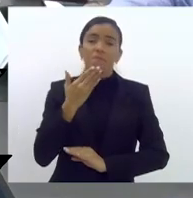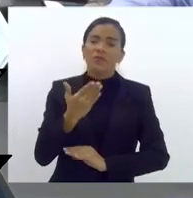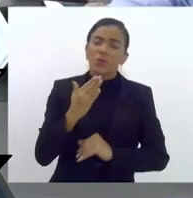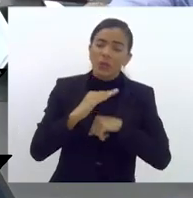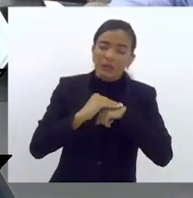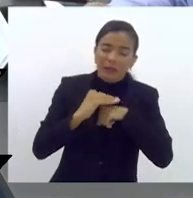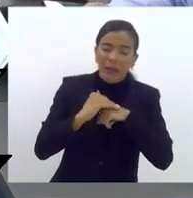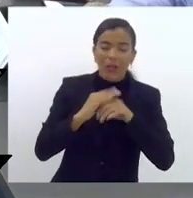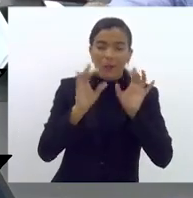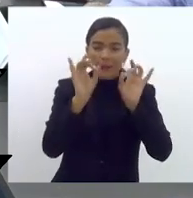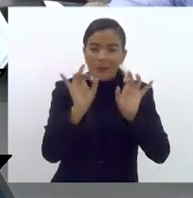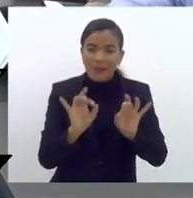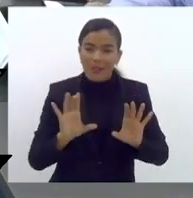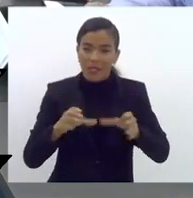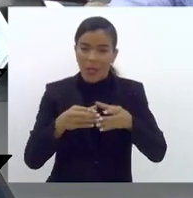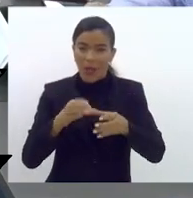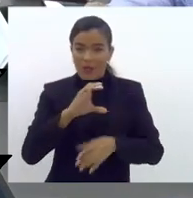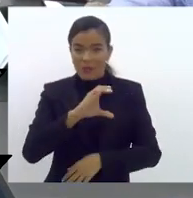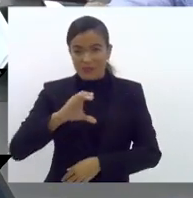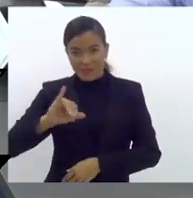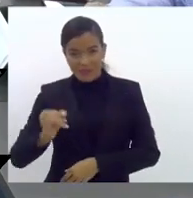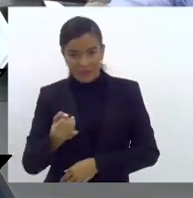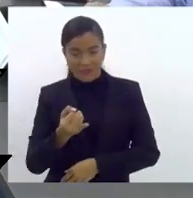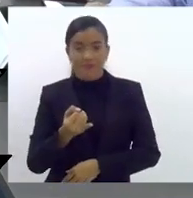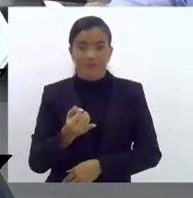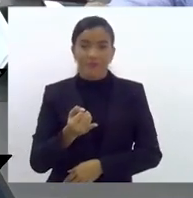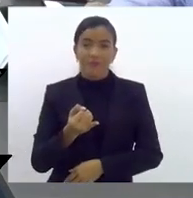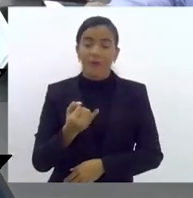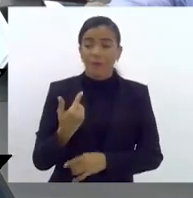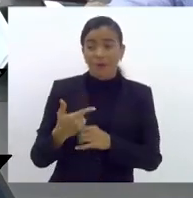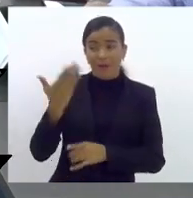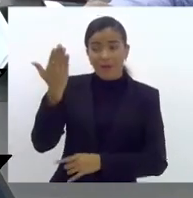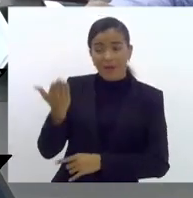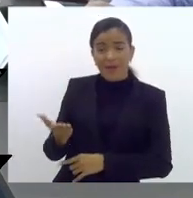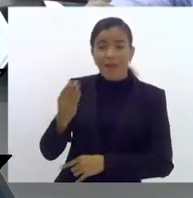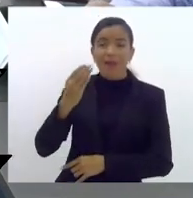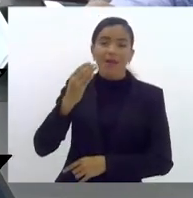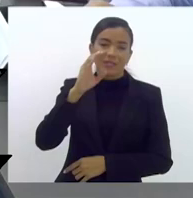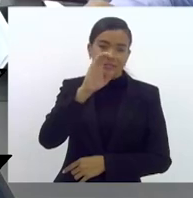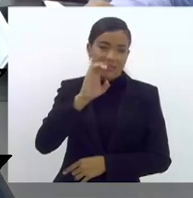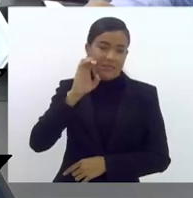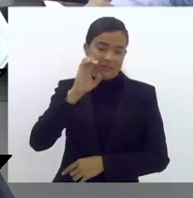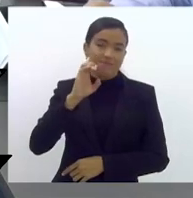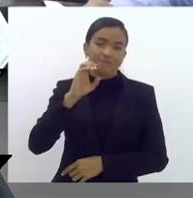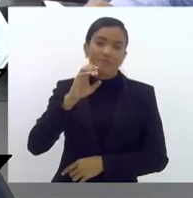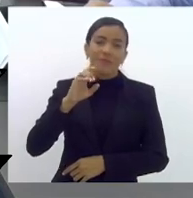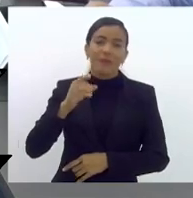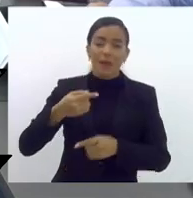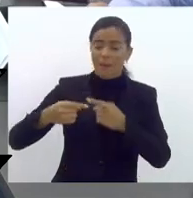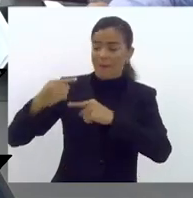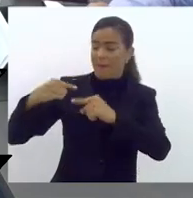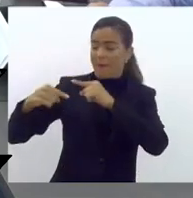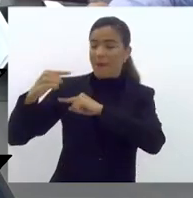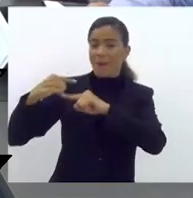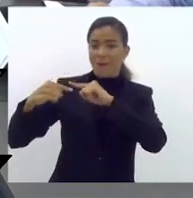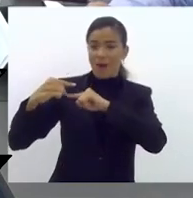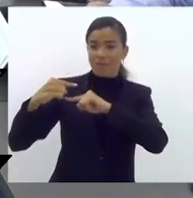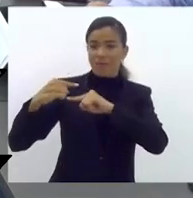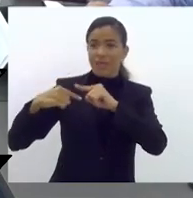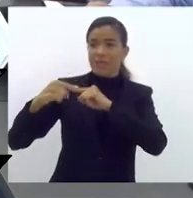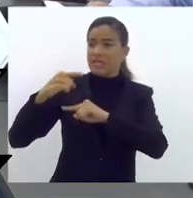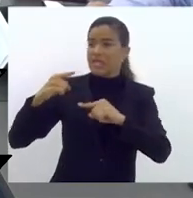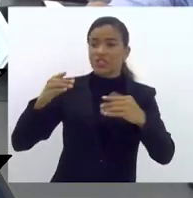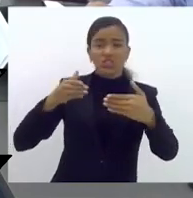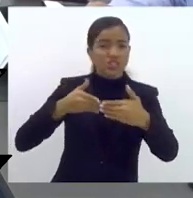um carinho especial da nossa comissão ela como como descendente de ela é japonesa descendente né